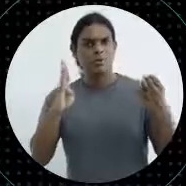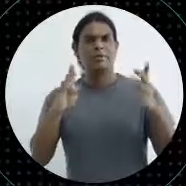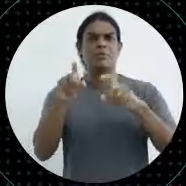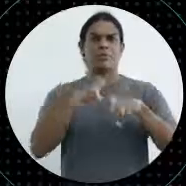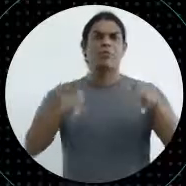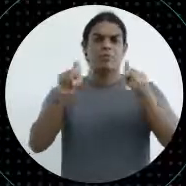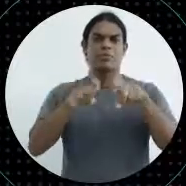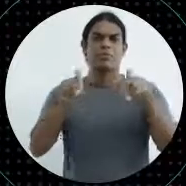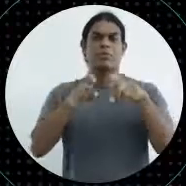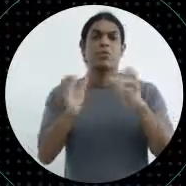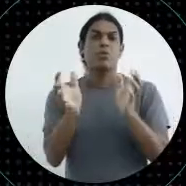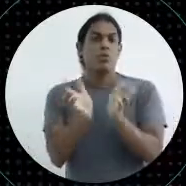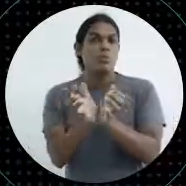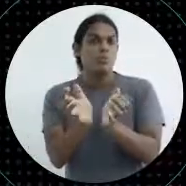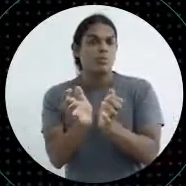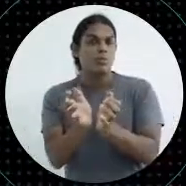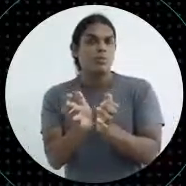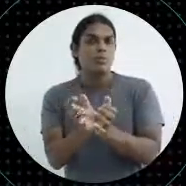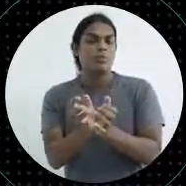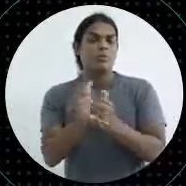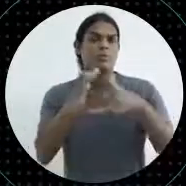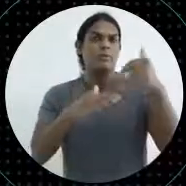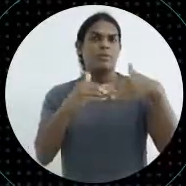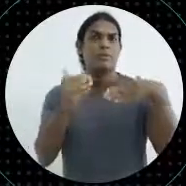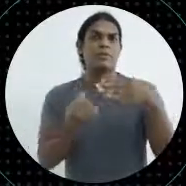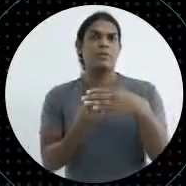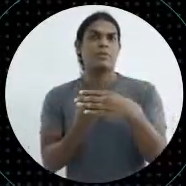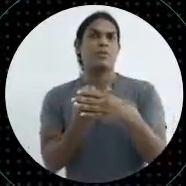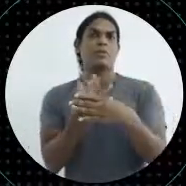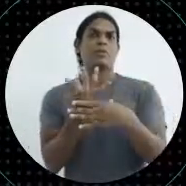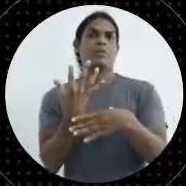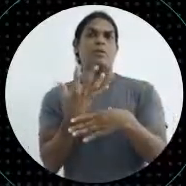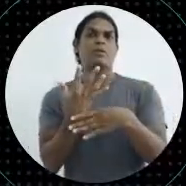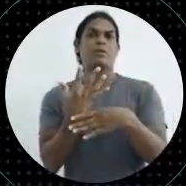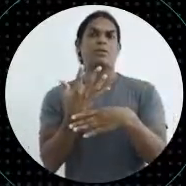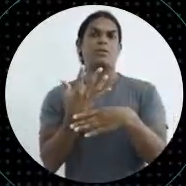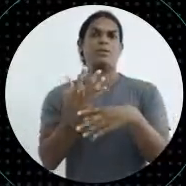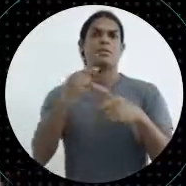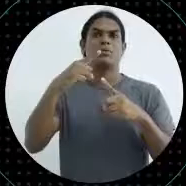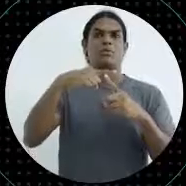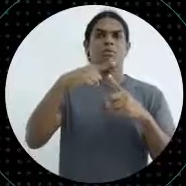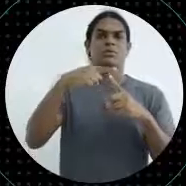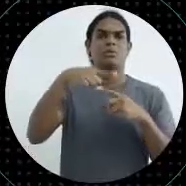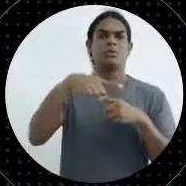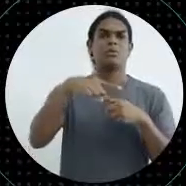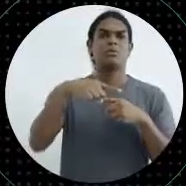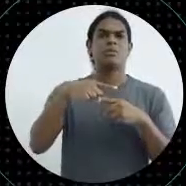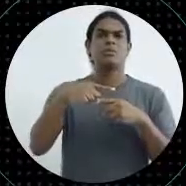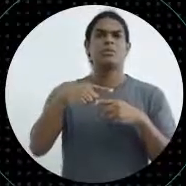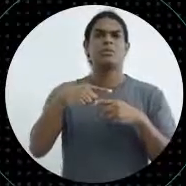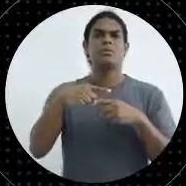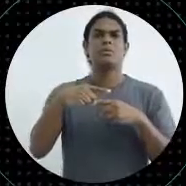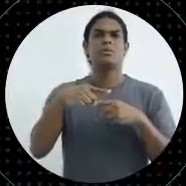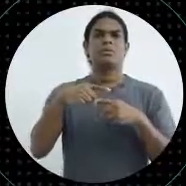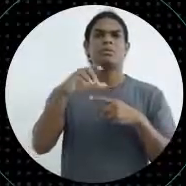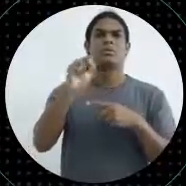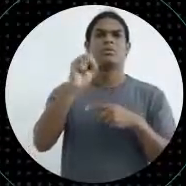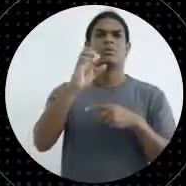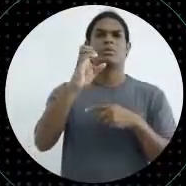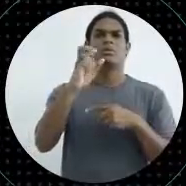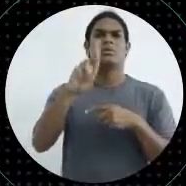de programadores bem espertos, eles criaram um monte de funções em JavaScript que auxiliam, que fazem o básico,